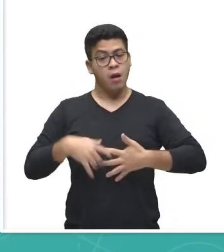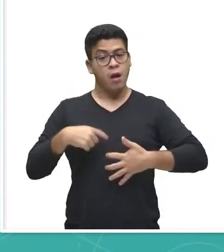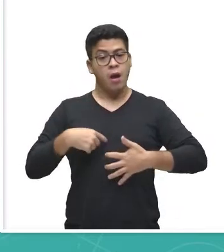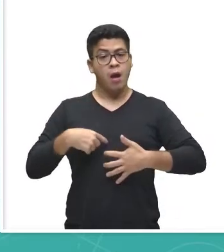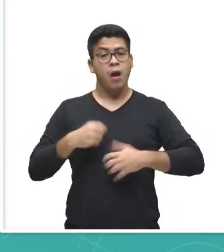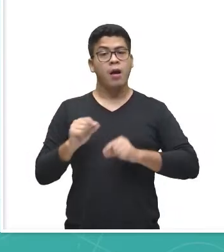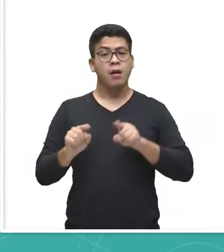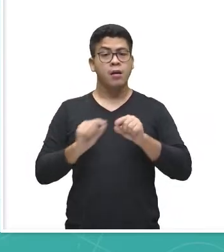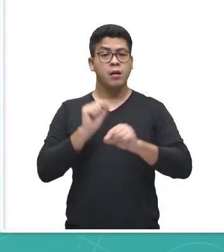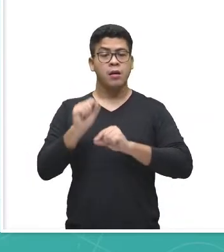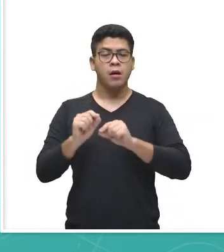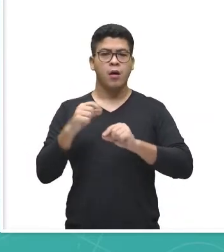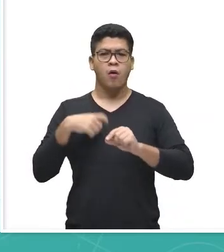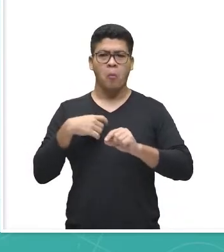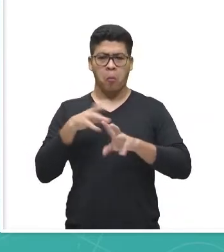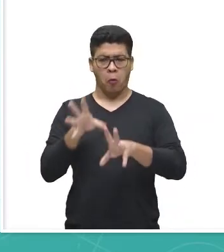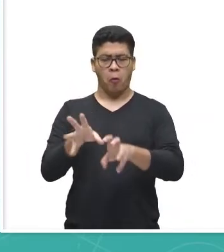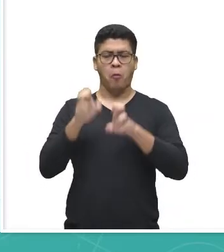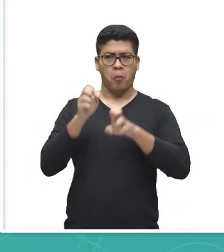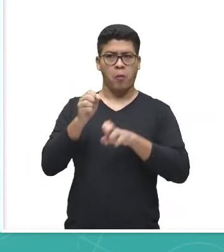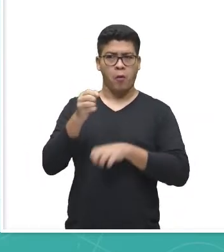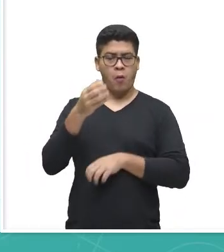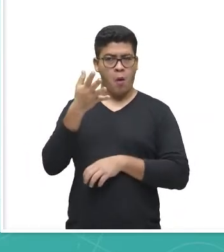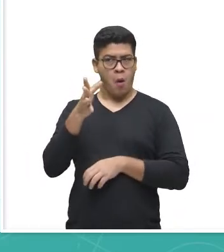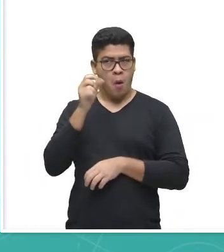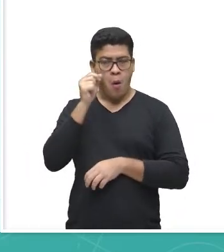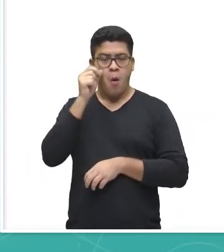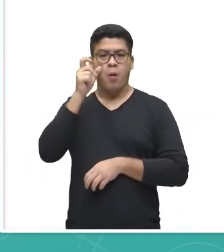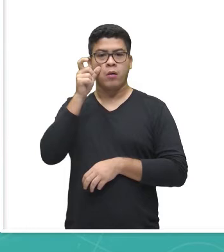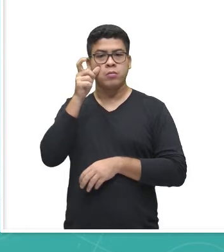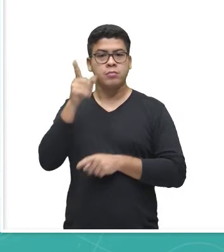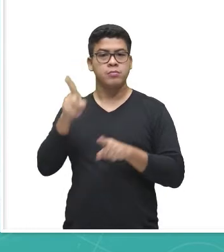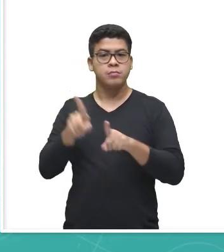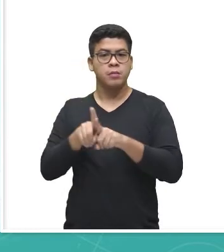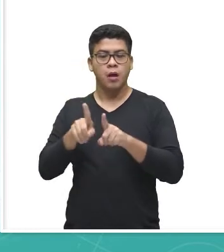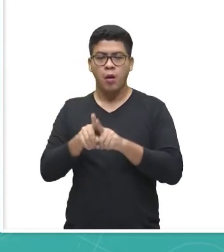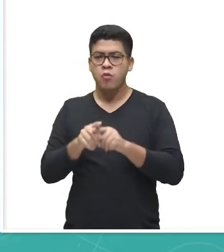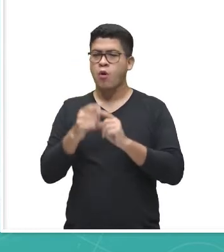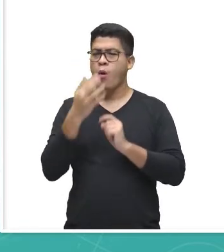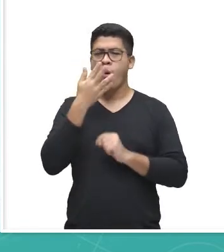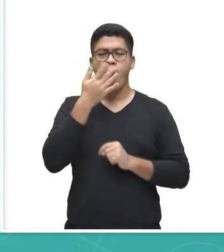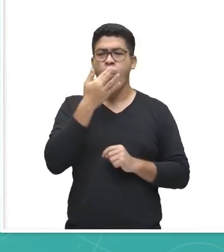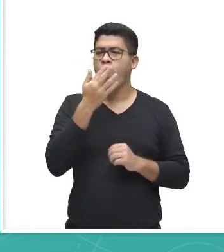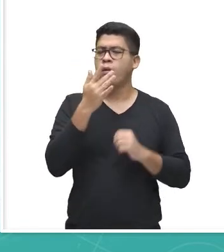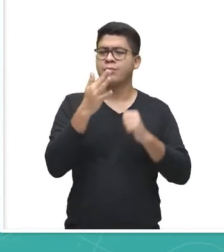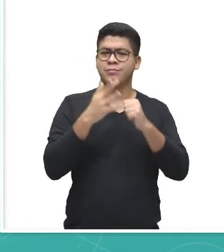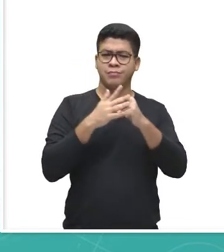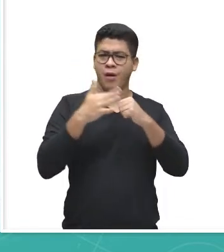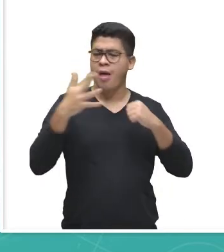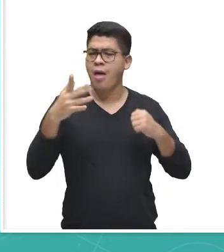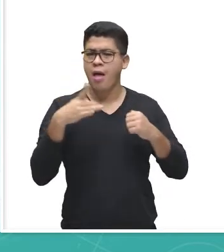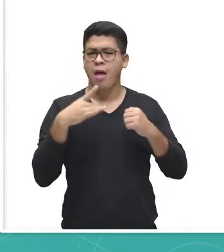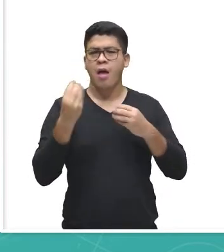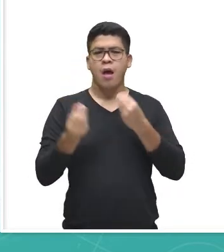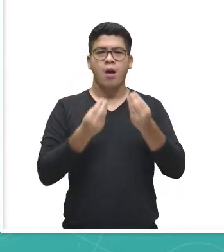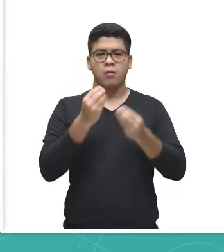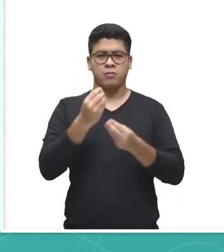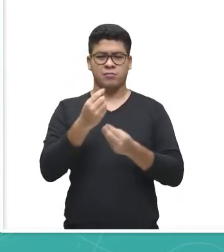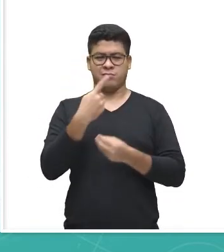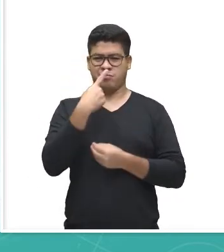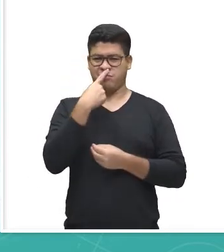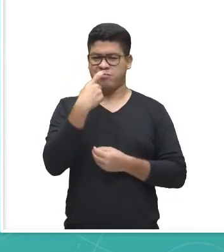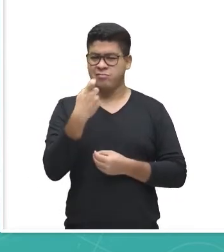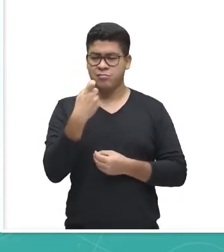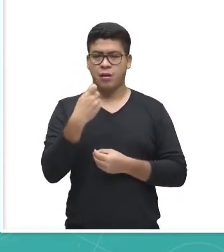que quer dizer impressiona, sendo elas cor, brilho, odor, sabor e textura. Vamos